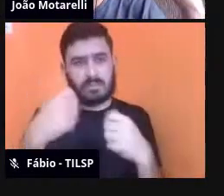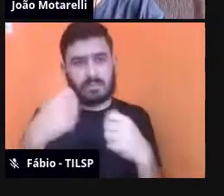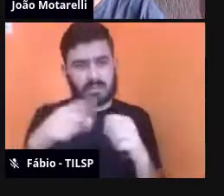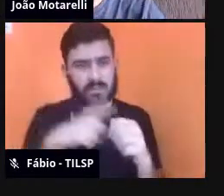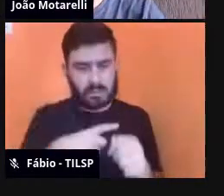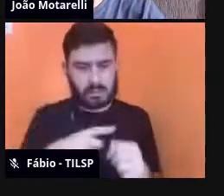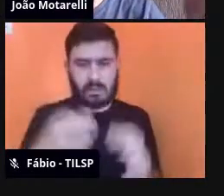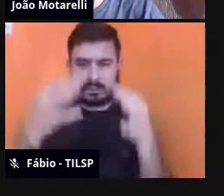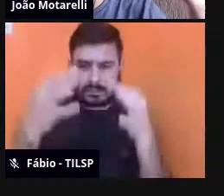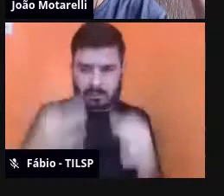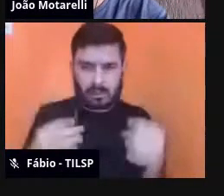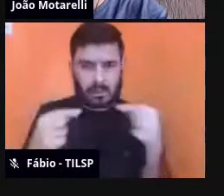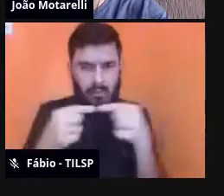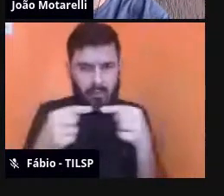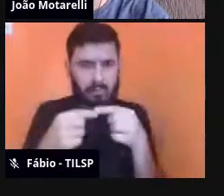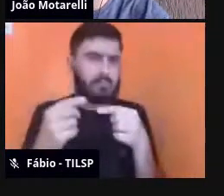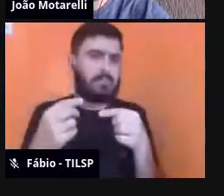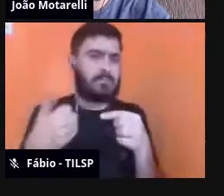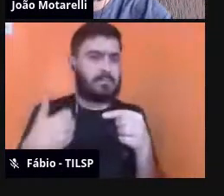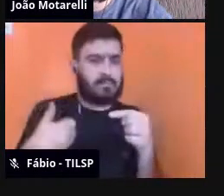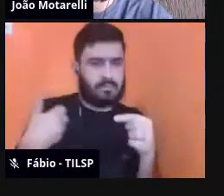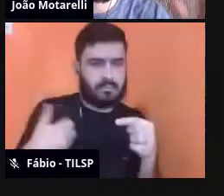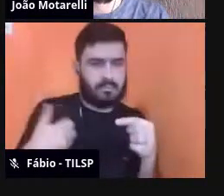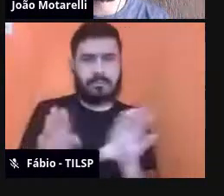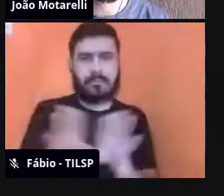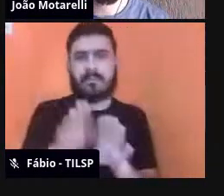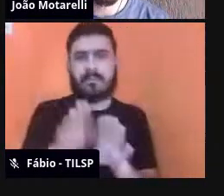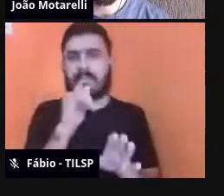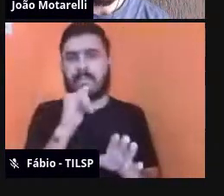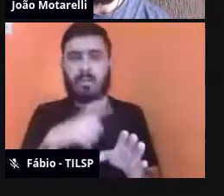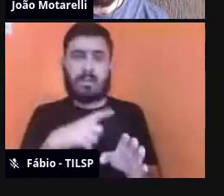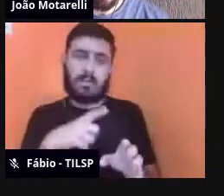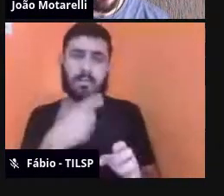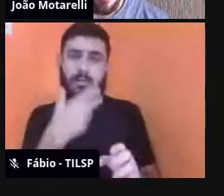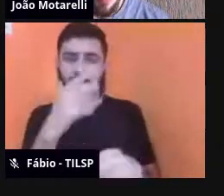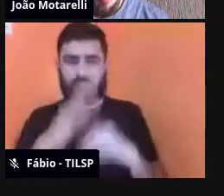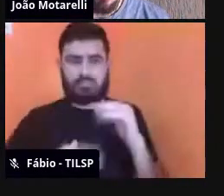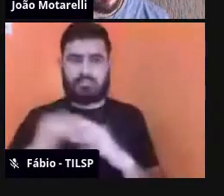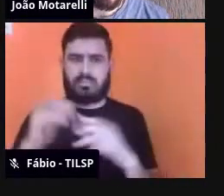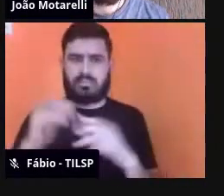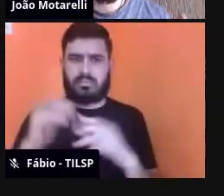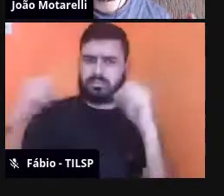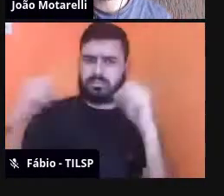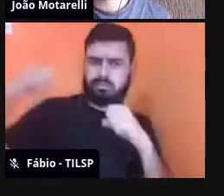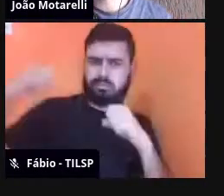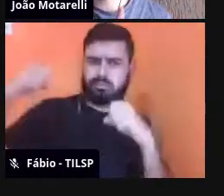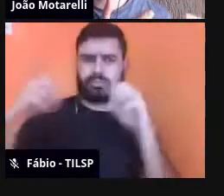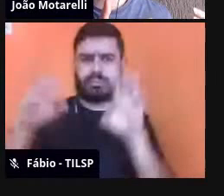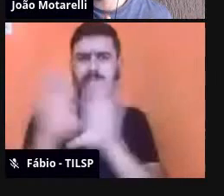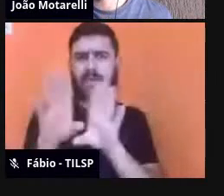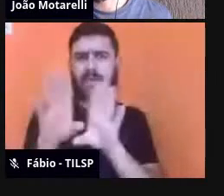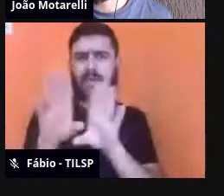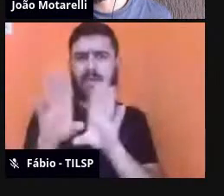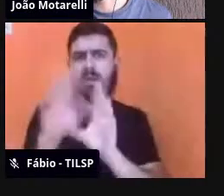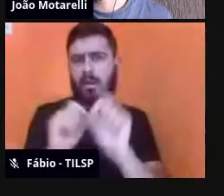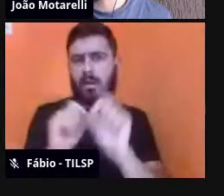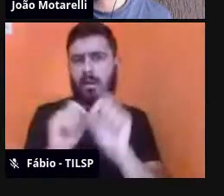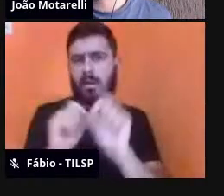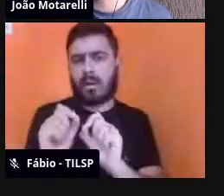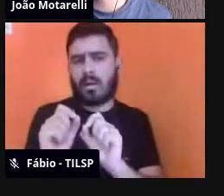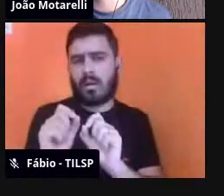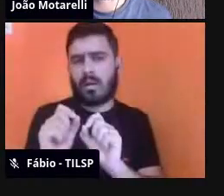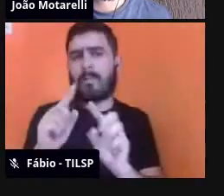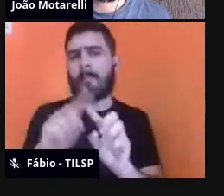apresentar acima desse IMC, ou seja, em sobrepeso ou até mesmo obesidade, mas por que ele pode receber um diagnóstico